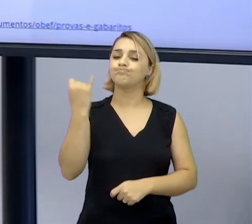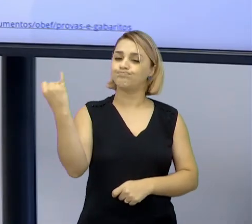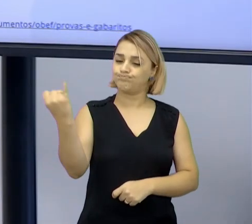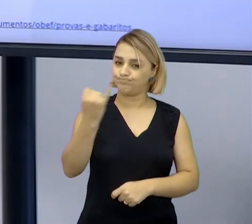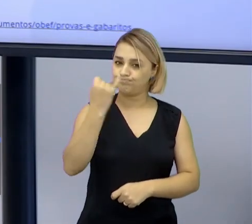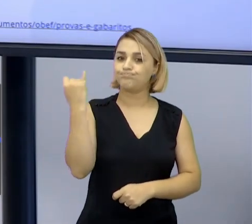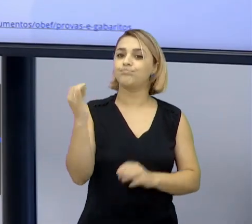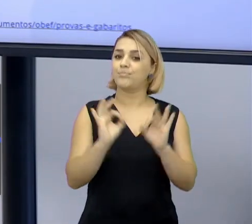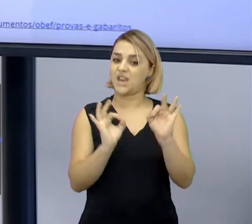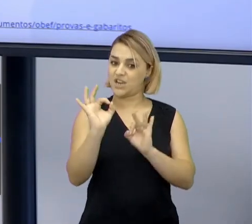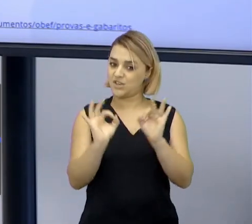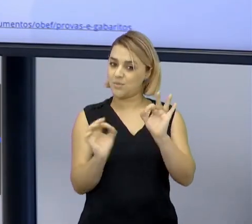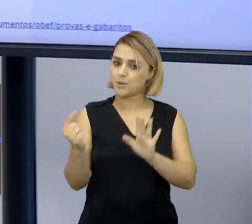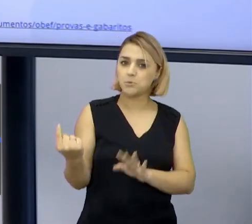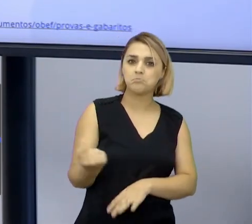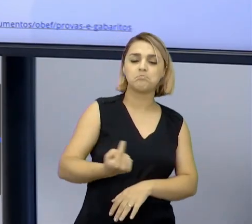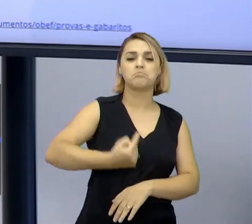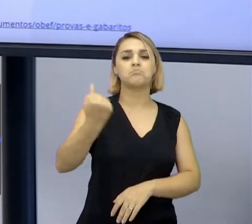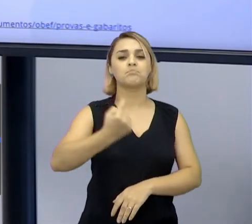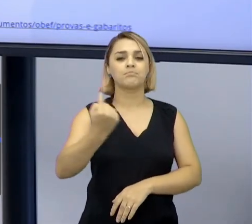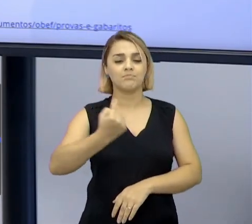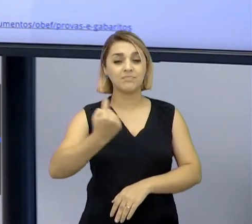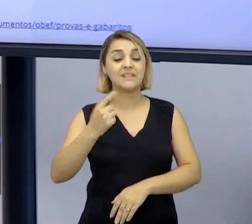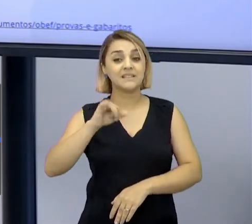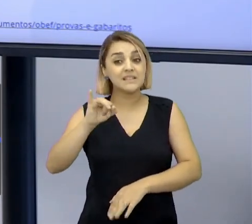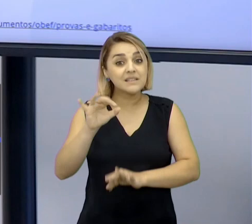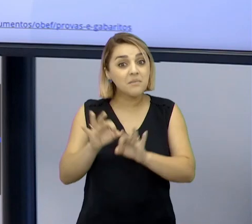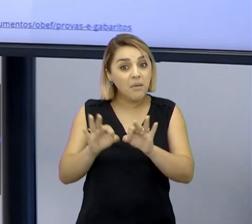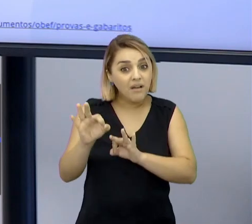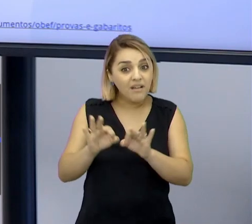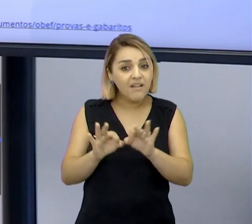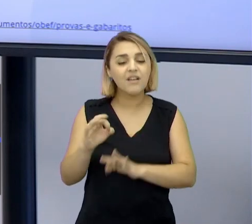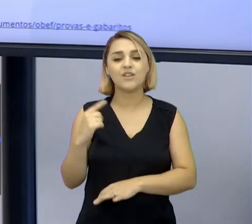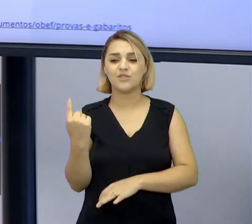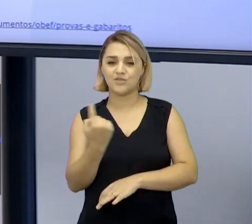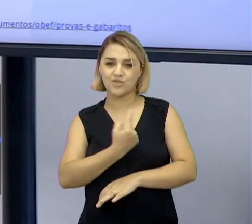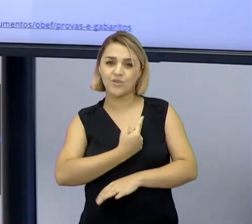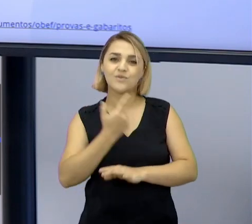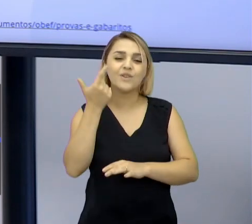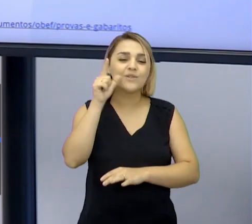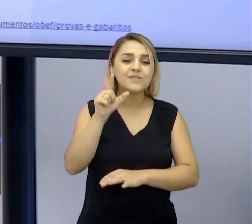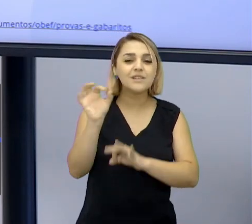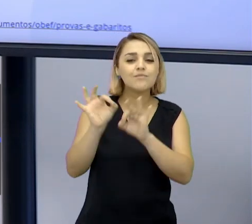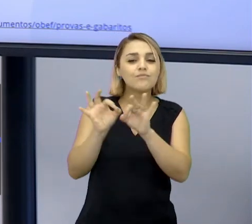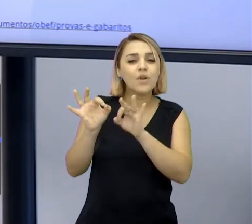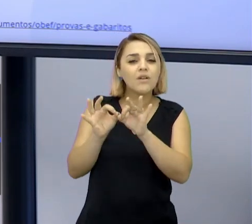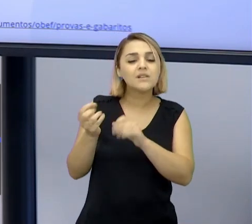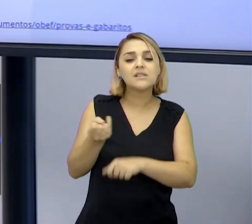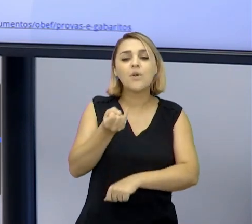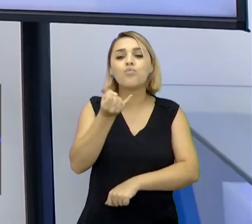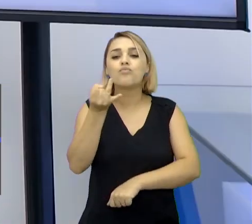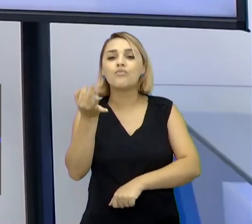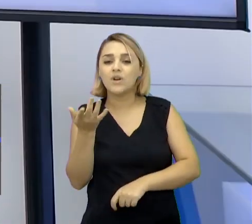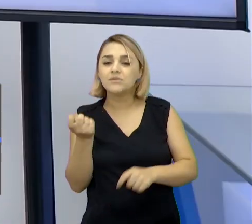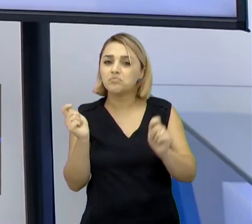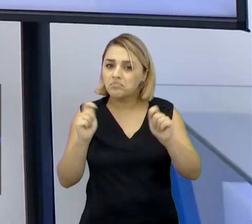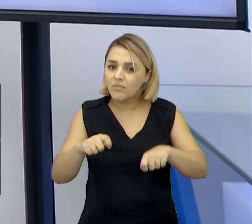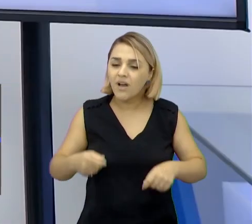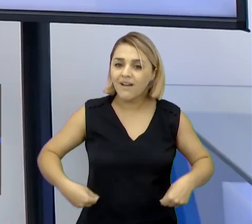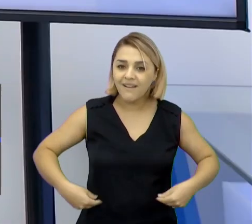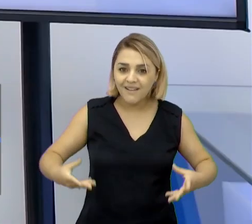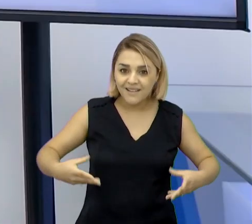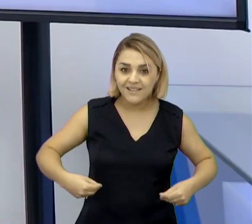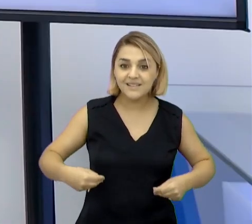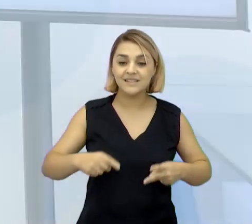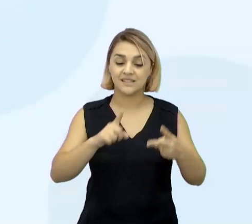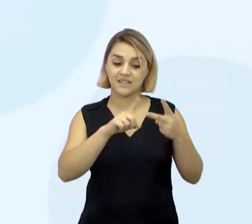está em primeiro. Se a gente planejar, a gente estipula, a gente faz a estimativa de quanto. Se a gente